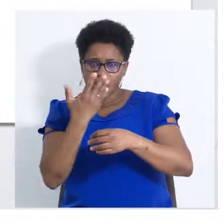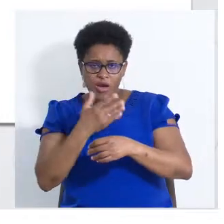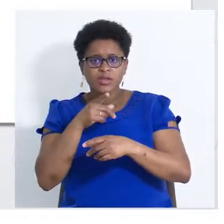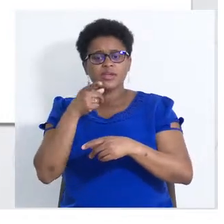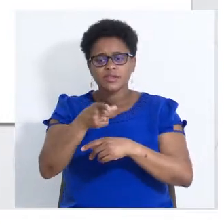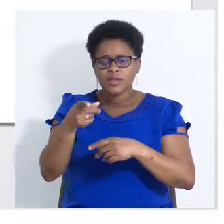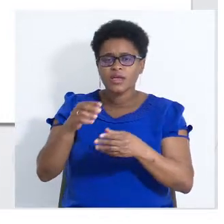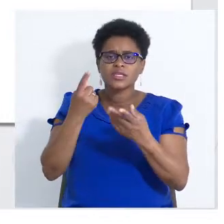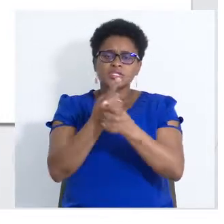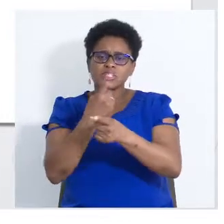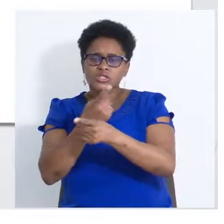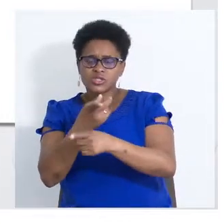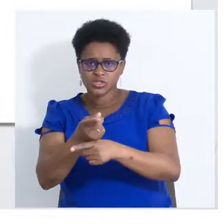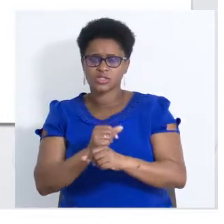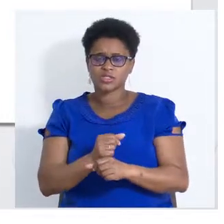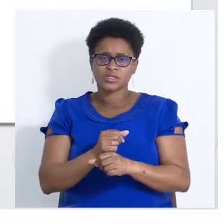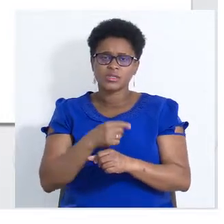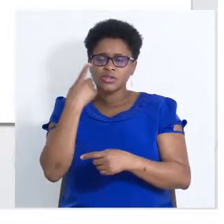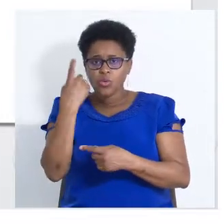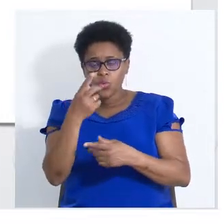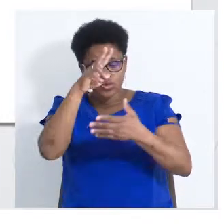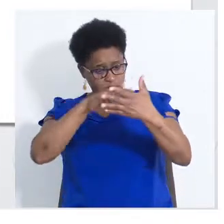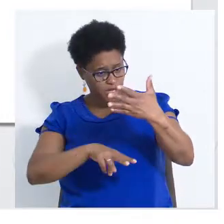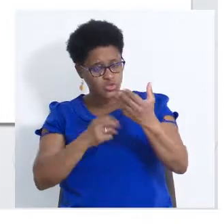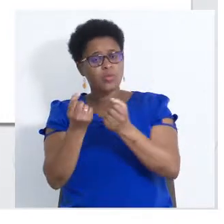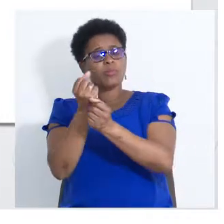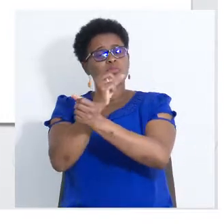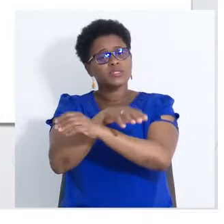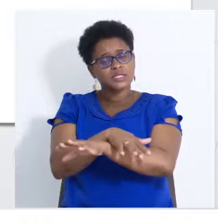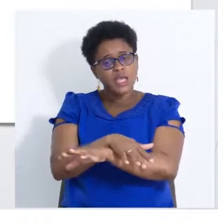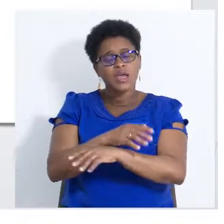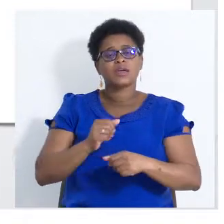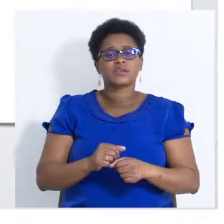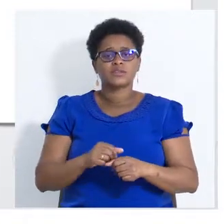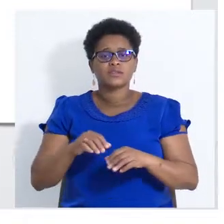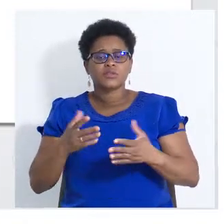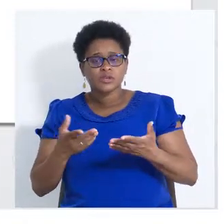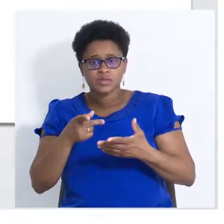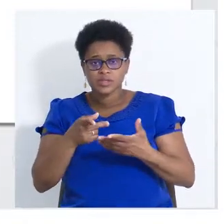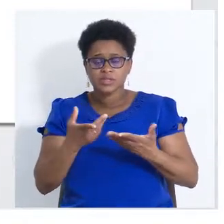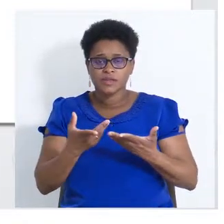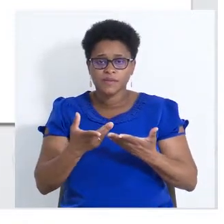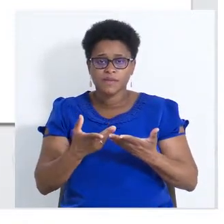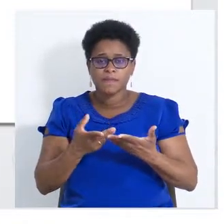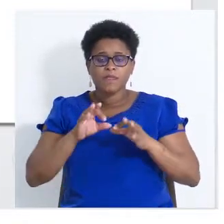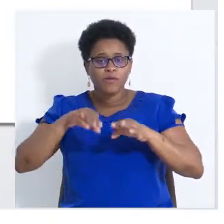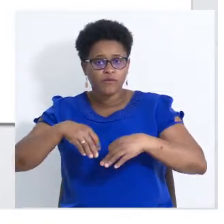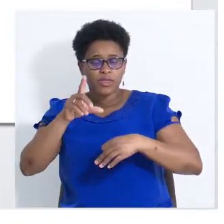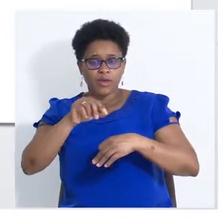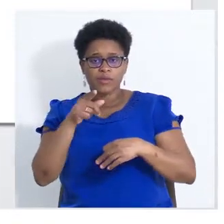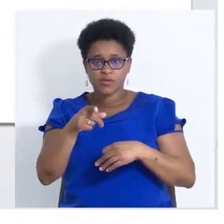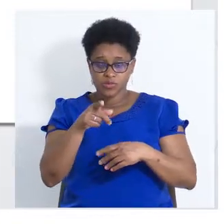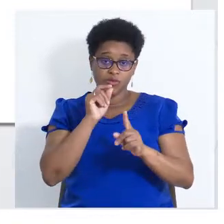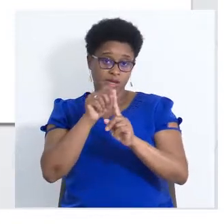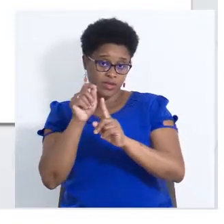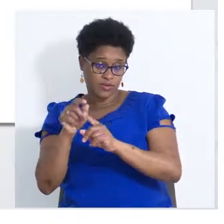aula, indicar características de um texto publicitário. Quais as características desse texto? No